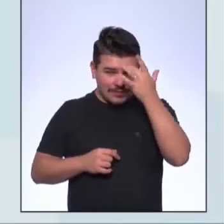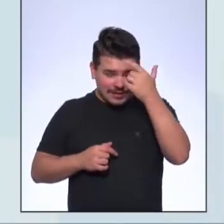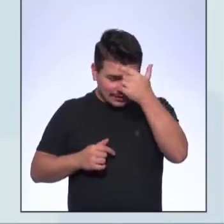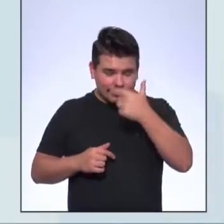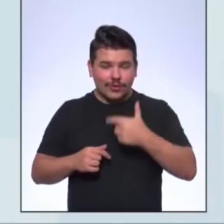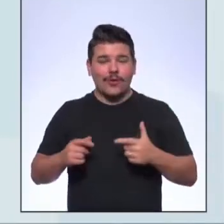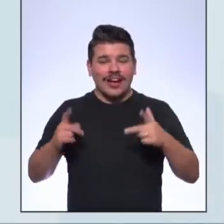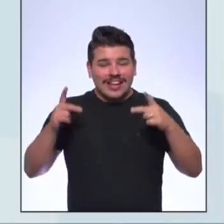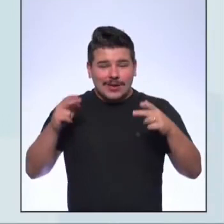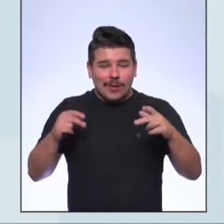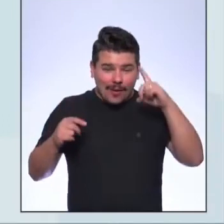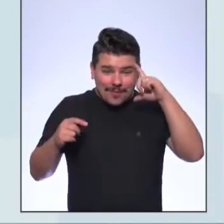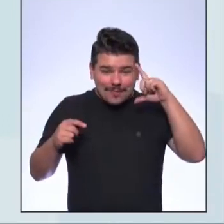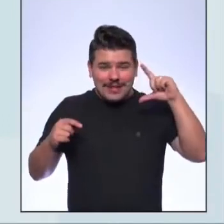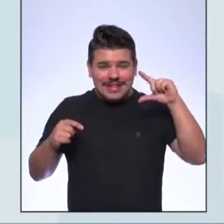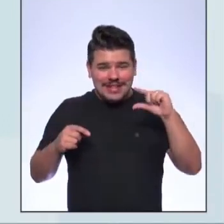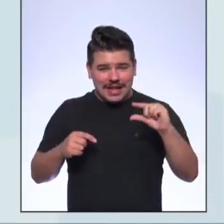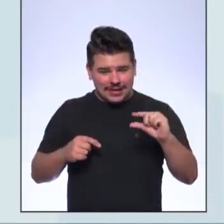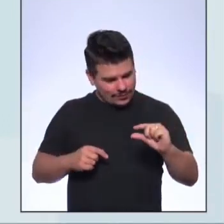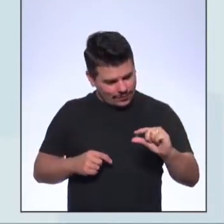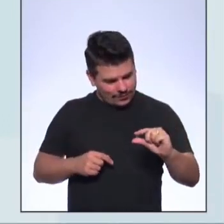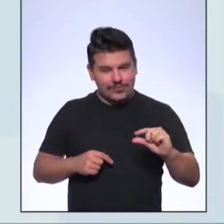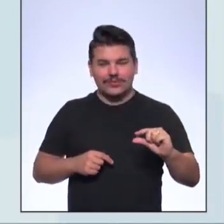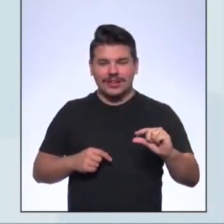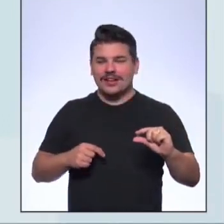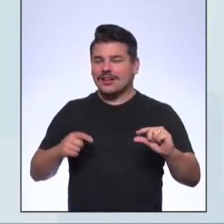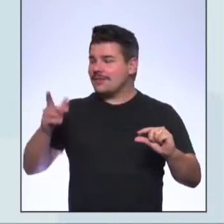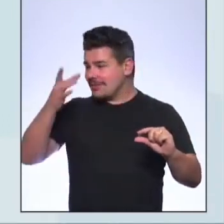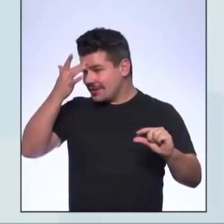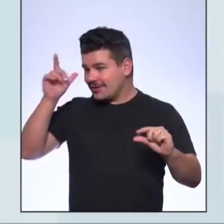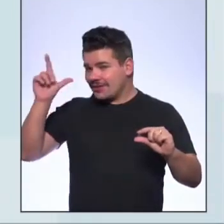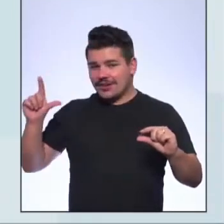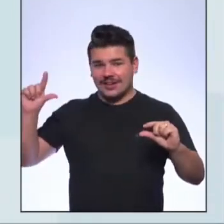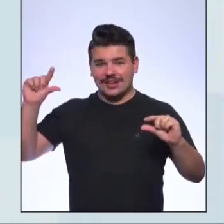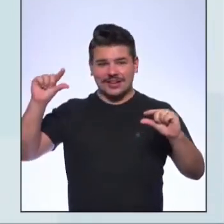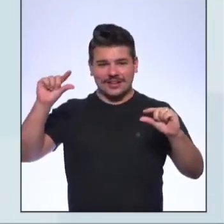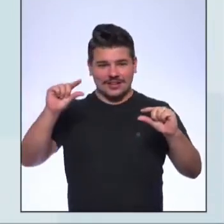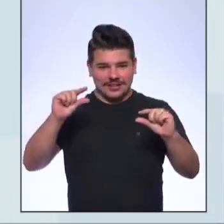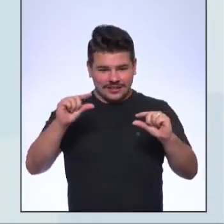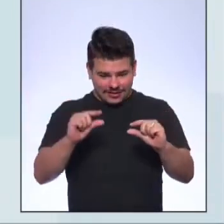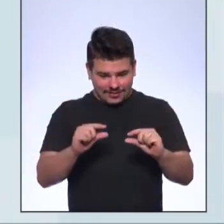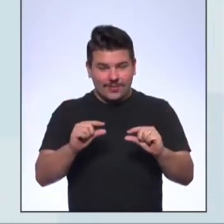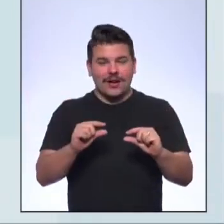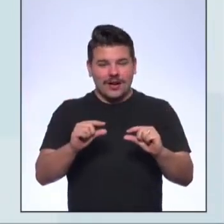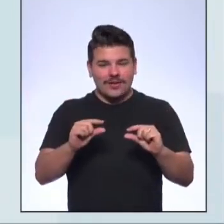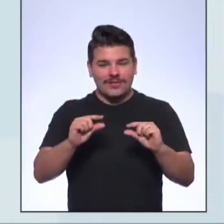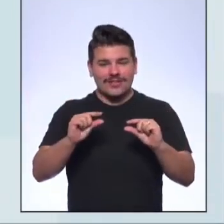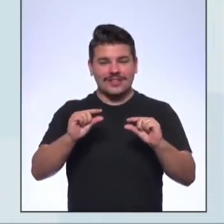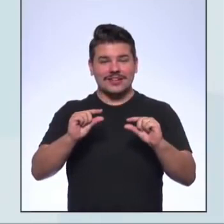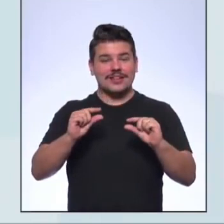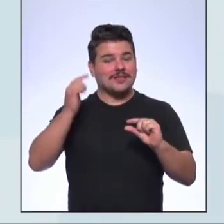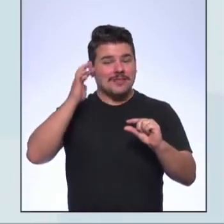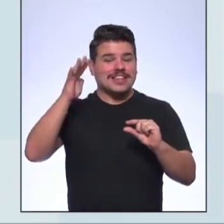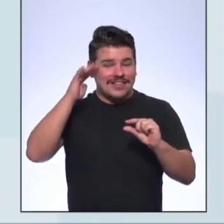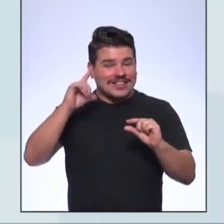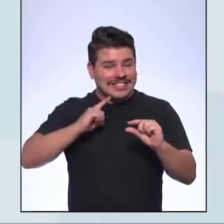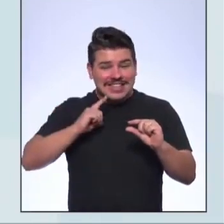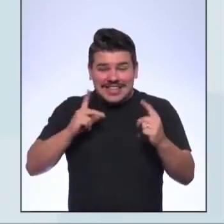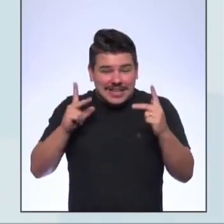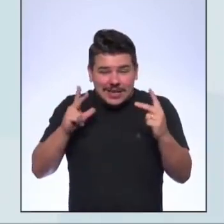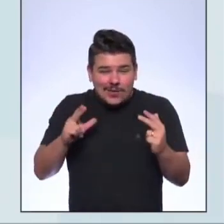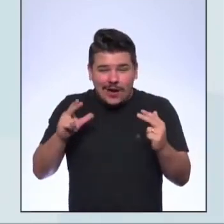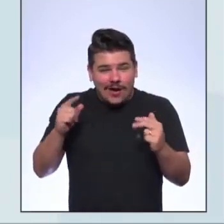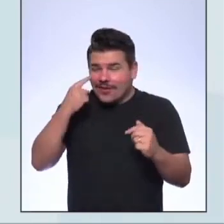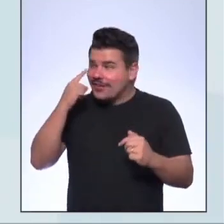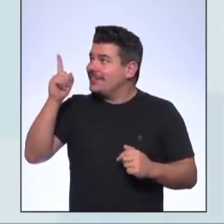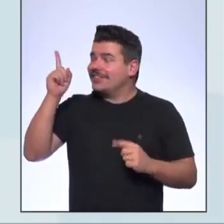gente dentro do nosso óvulo, as mulheres, e uma miniatura dentro dos espermatozoides, no caso dos homens. E essa miniatura,